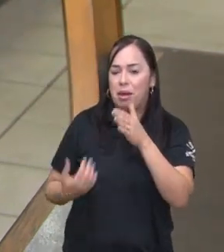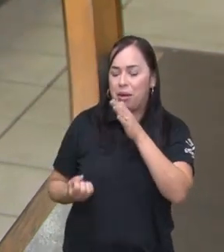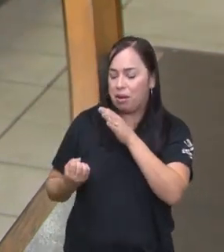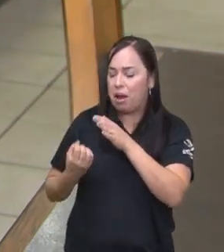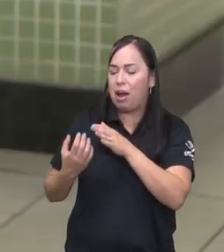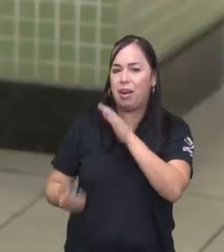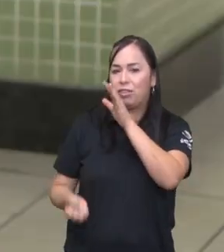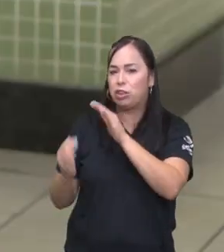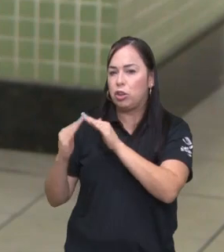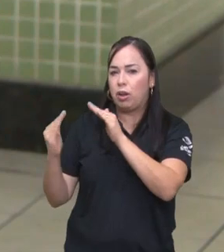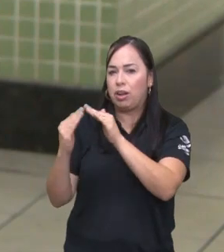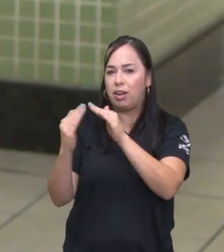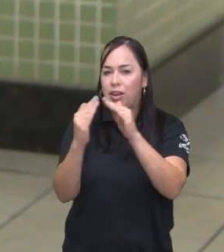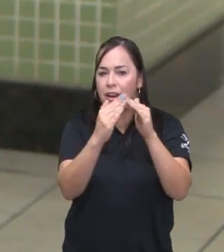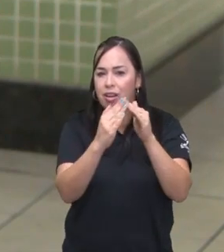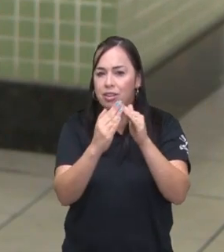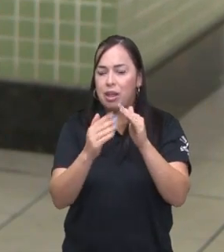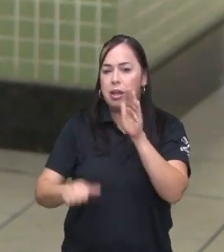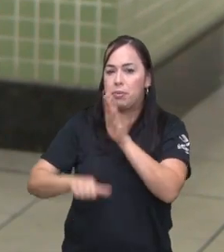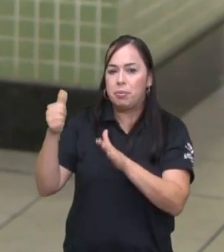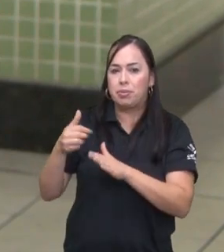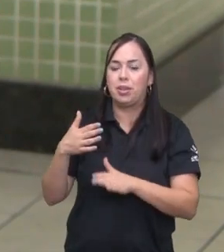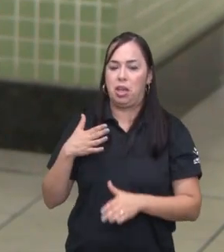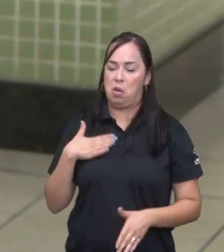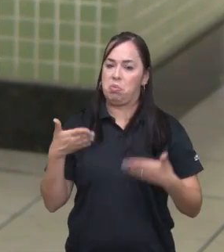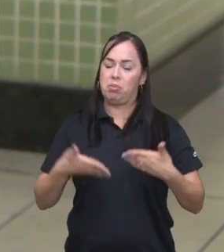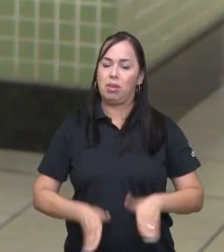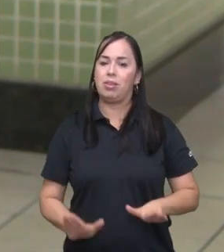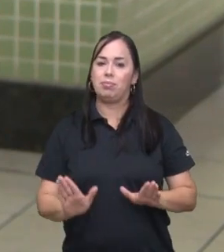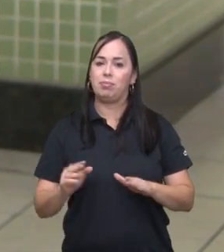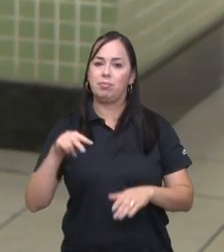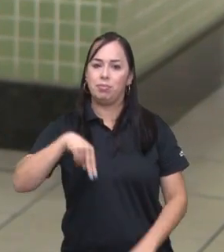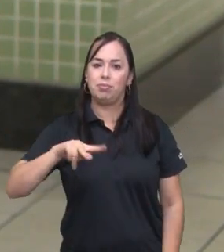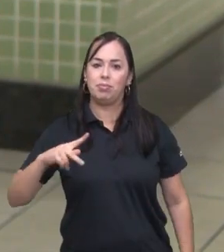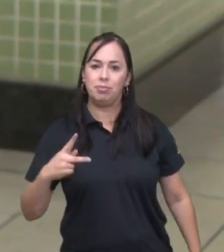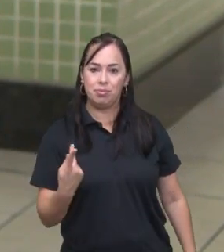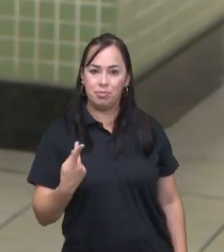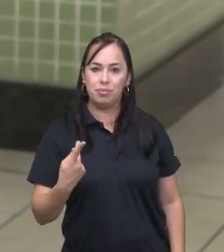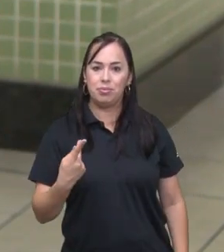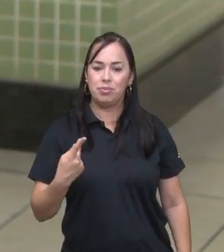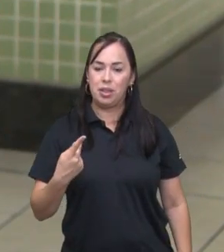aqui. Eu sou filho do Novo Horizonte. Eu sou filho daqui.